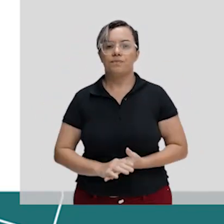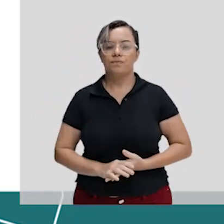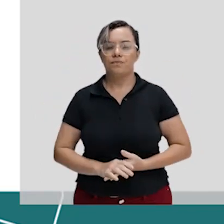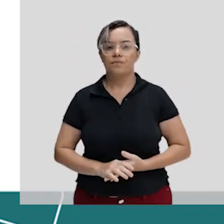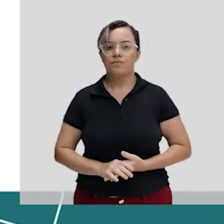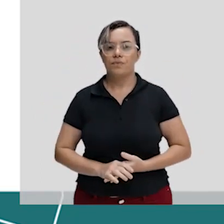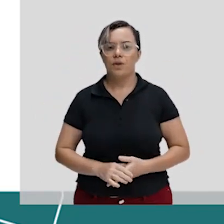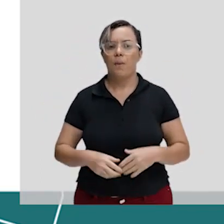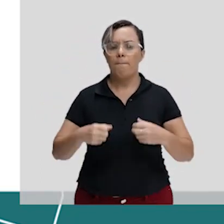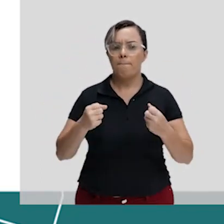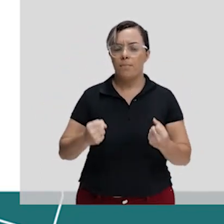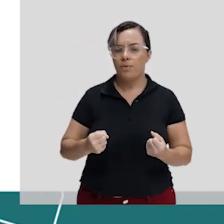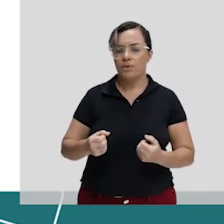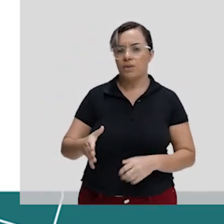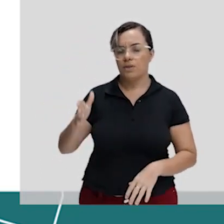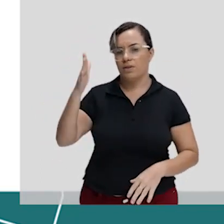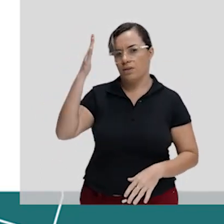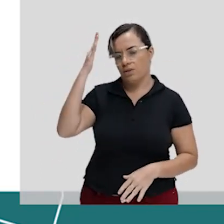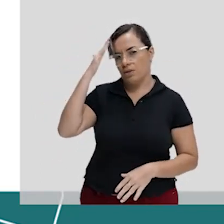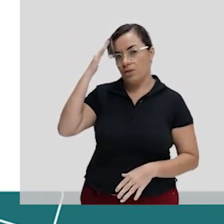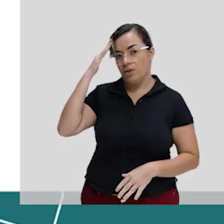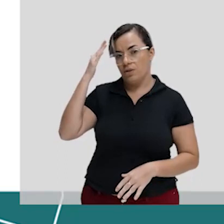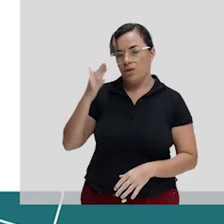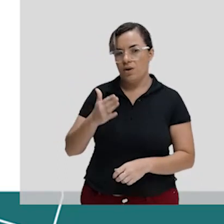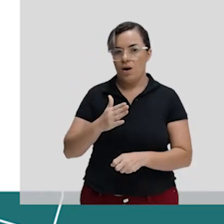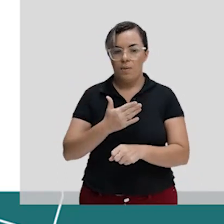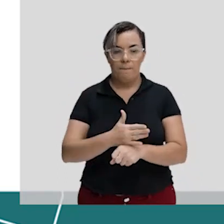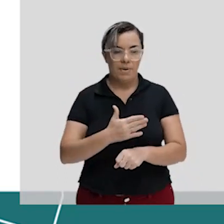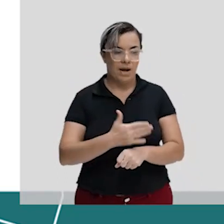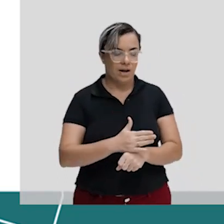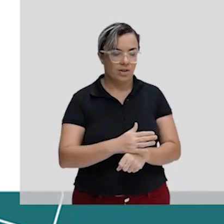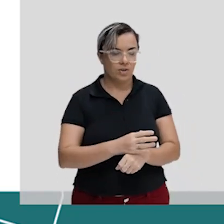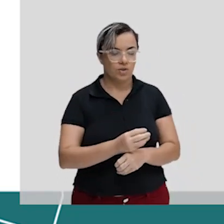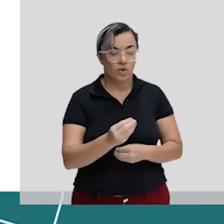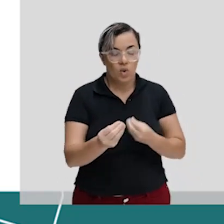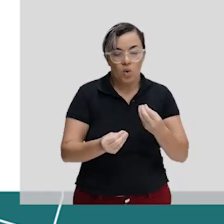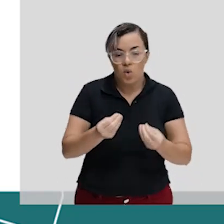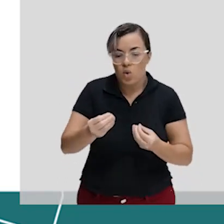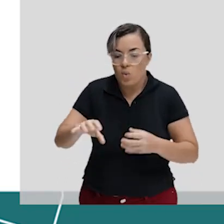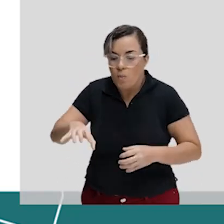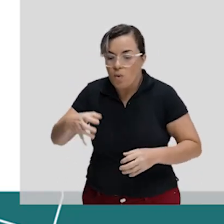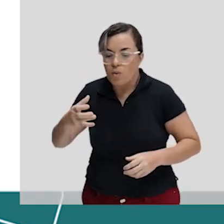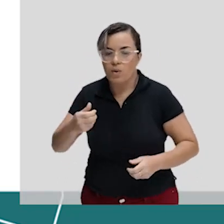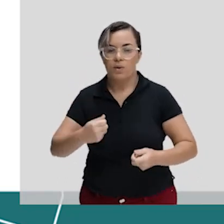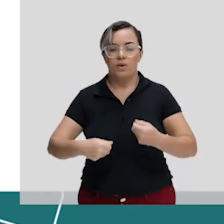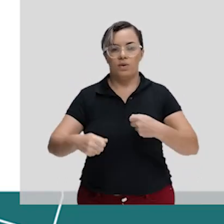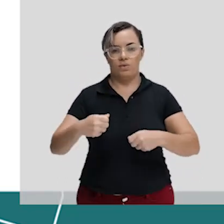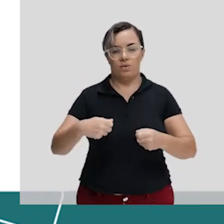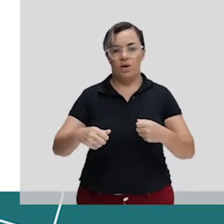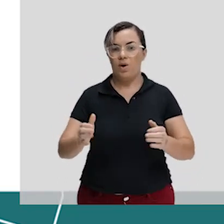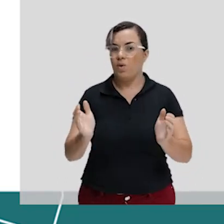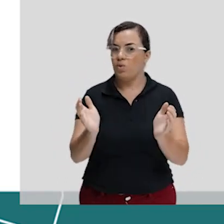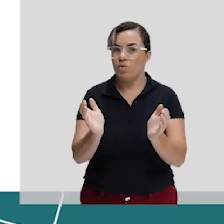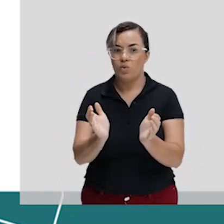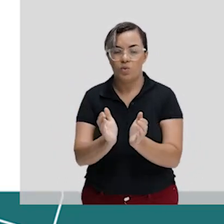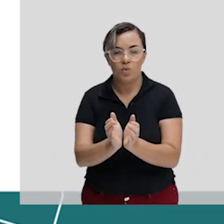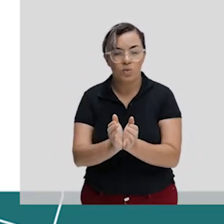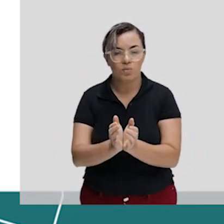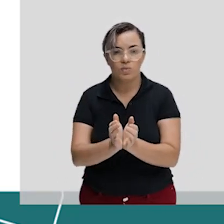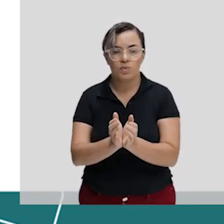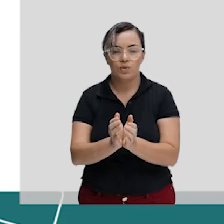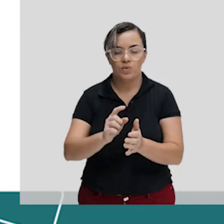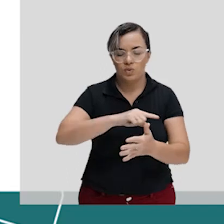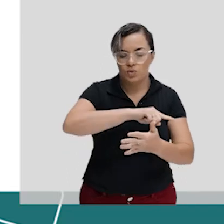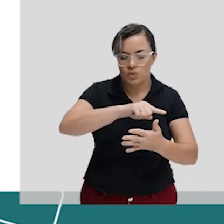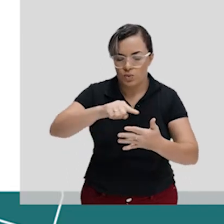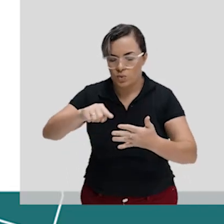possa ter uma compreensão das práticas econômicas, porque o mercantilismo é um conjunto de práticas econômicas. Quando